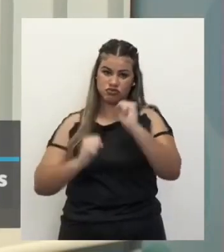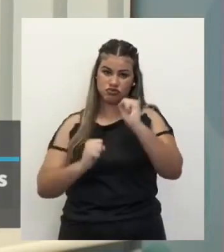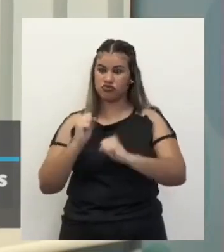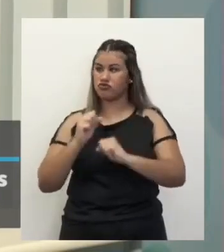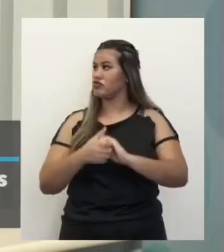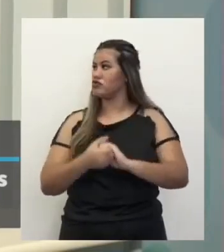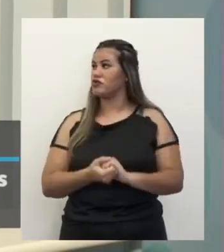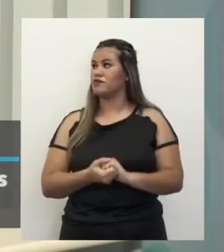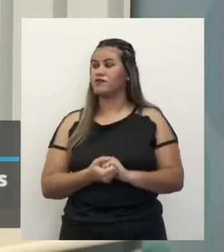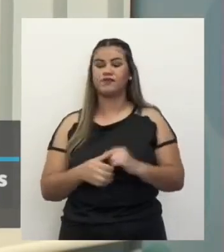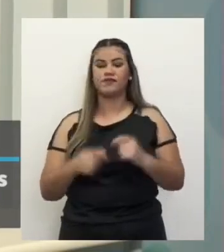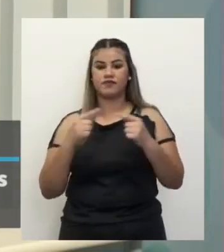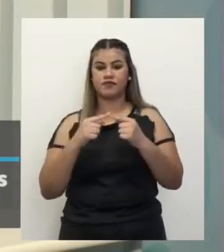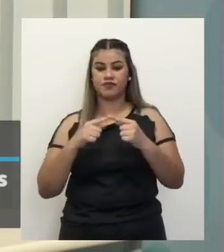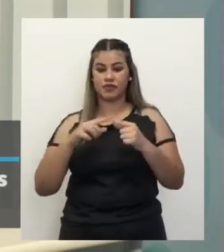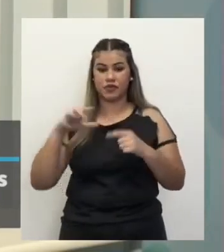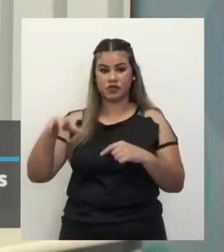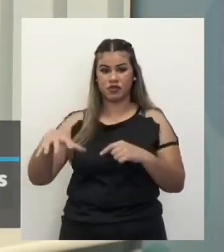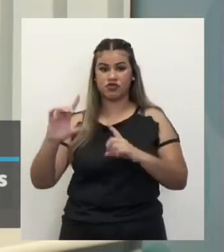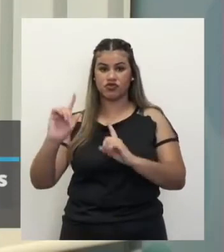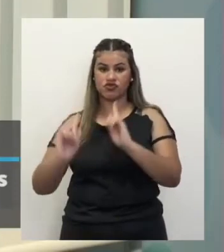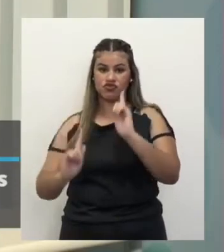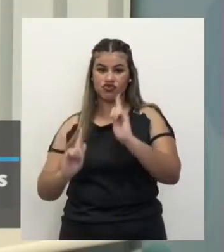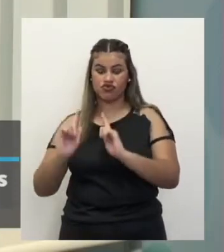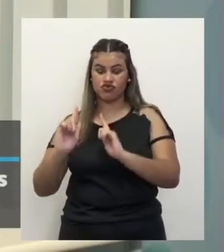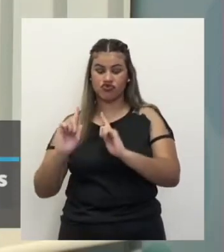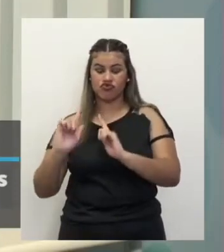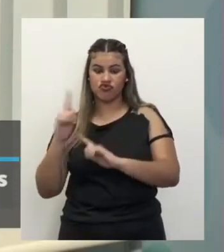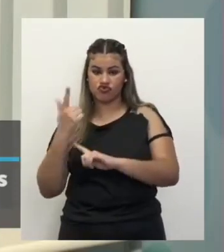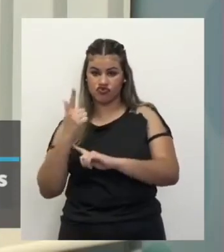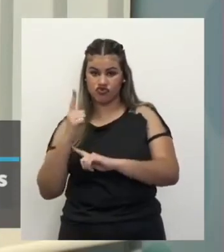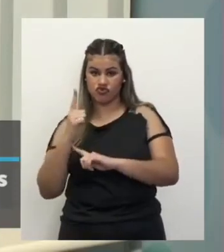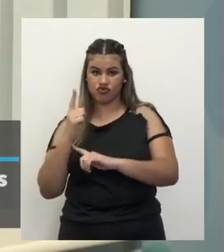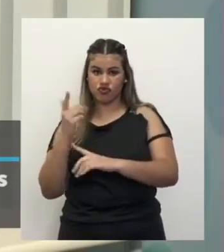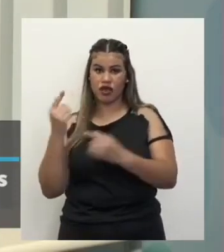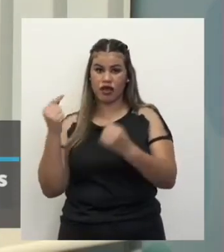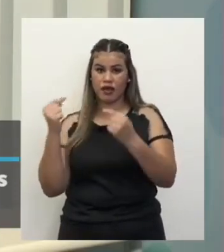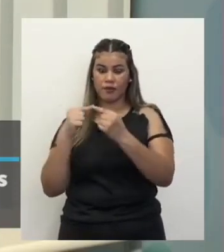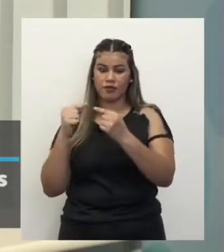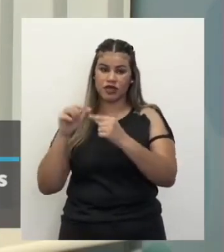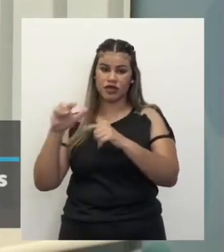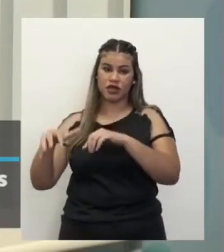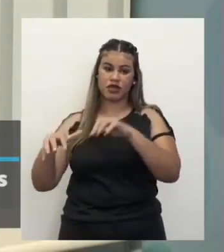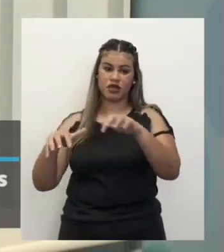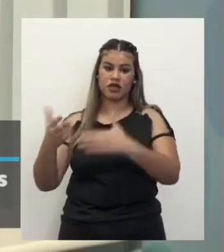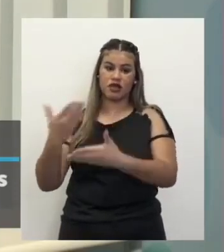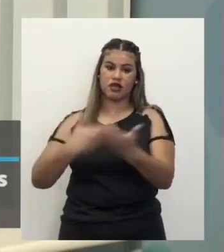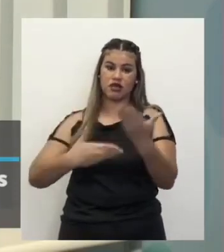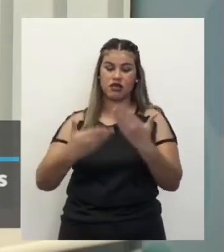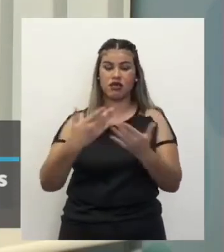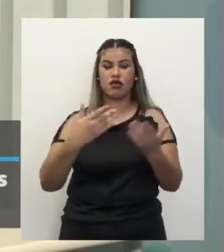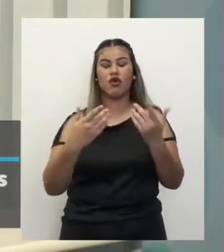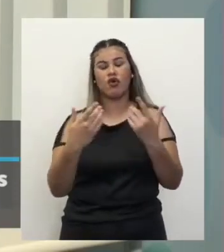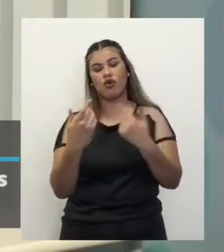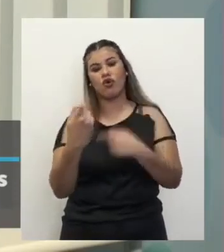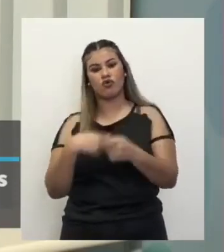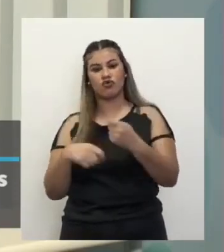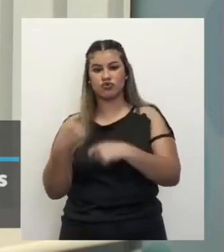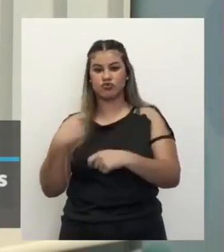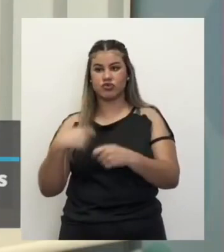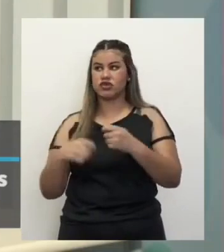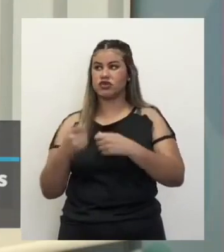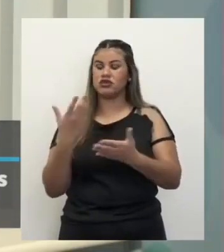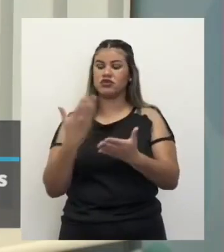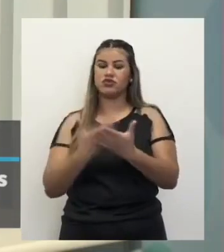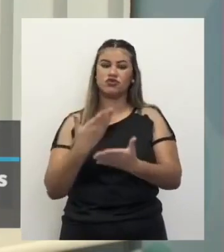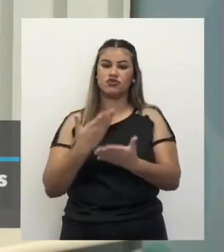vai ser uma área da geografia em diálogo com outras áreas, como a economia, por exemplo, que vai estudar